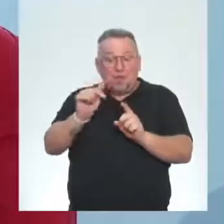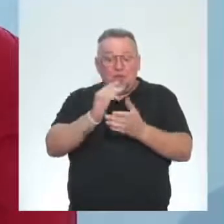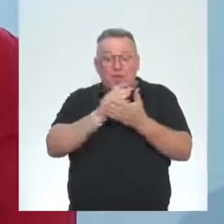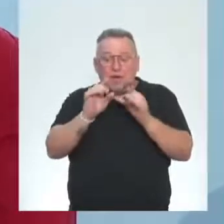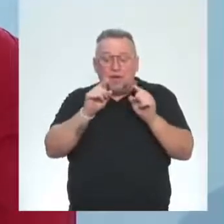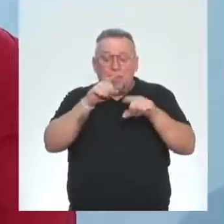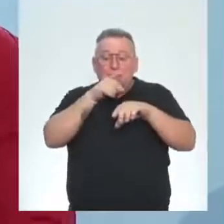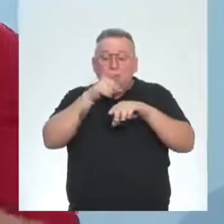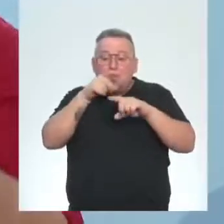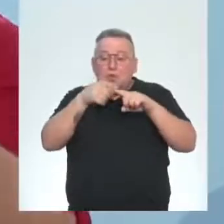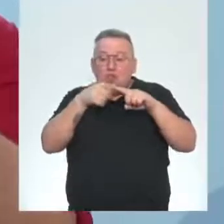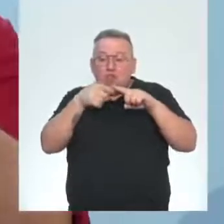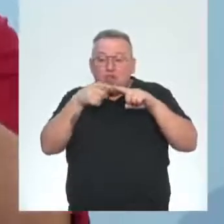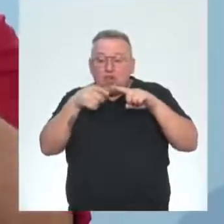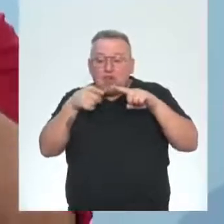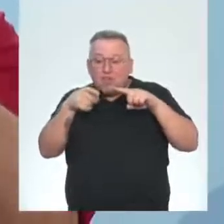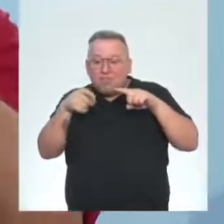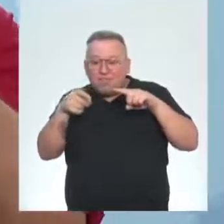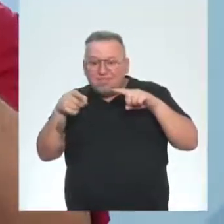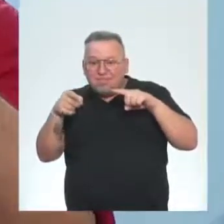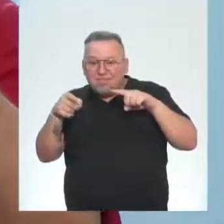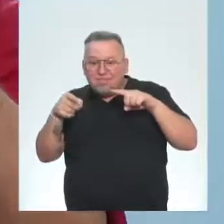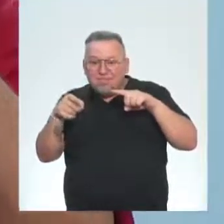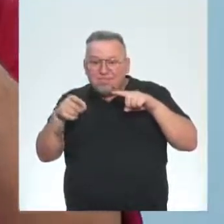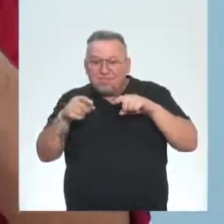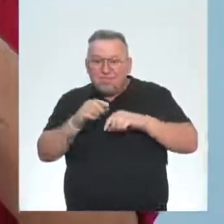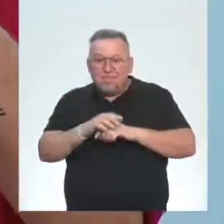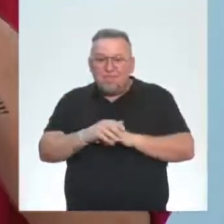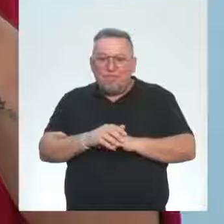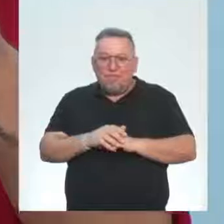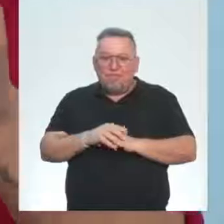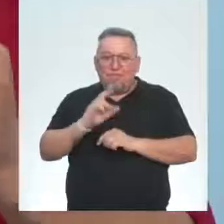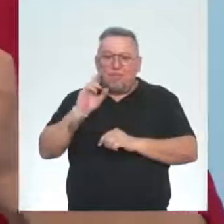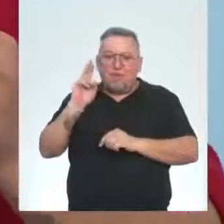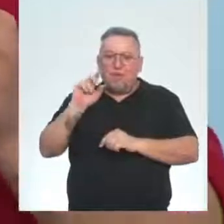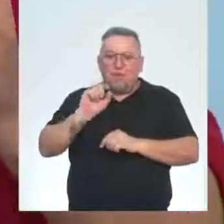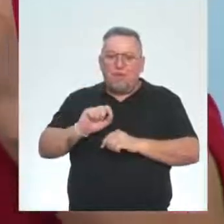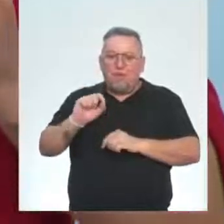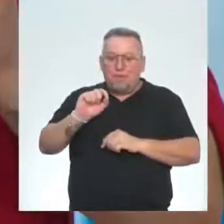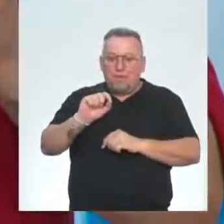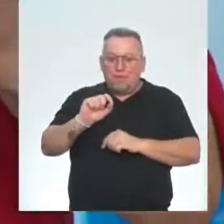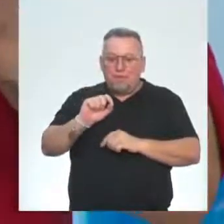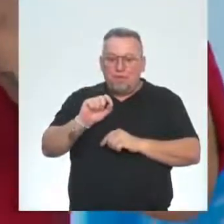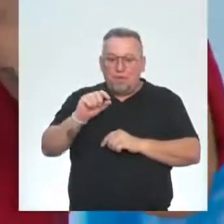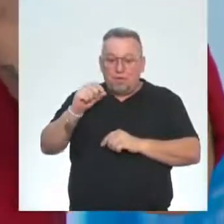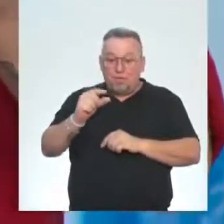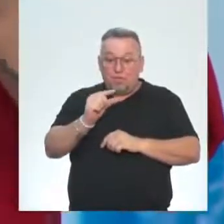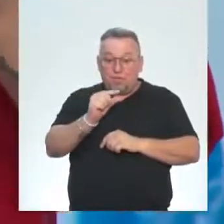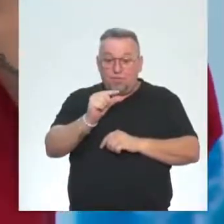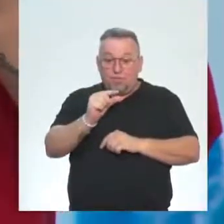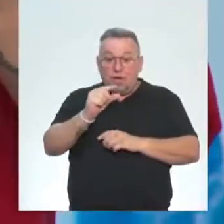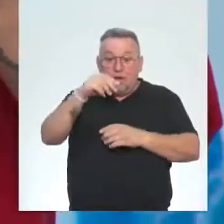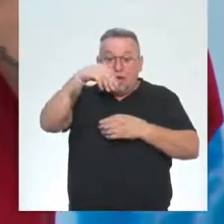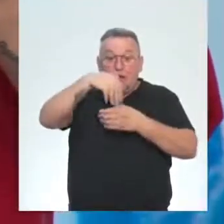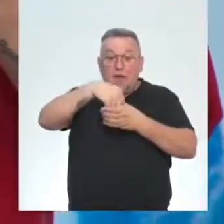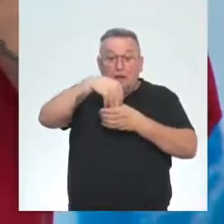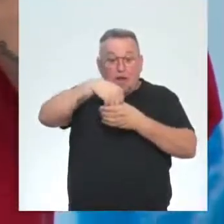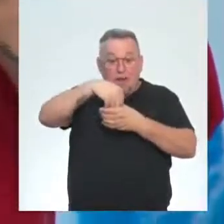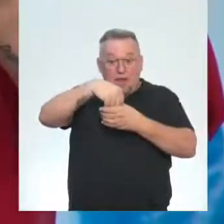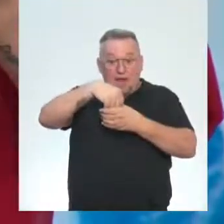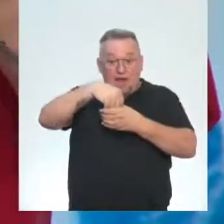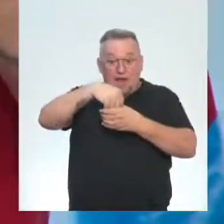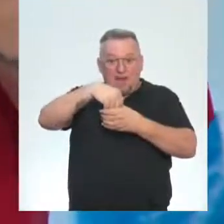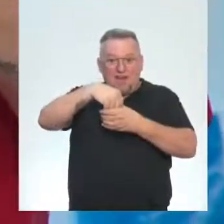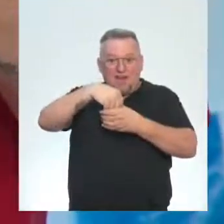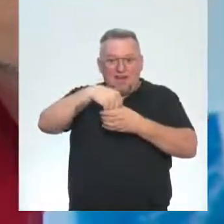gente consegue fazer medidas. Com essa haste aqui desse lado, a gente faz a medida interna da figura. Olha